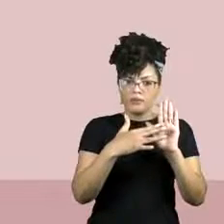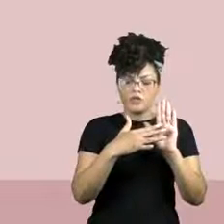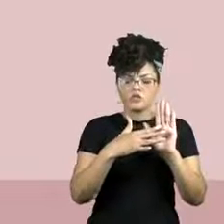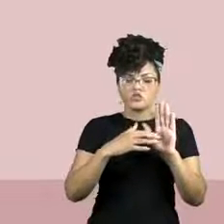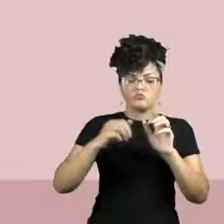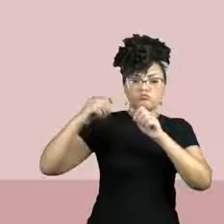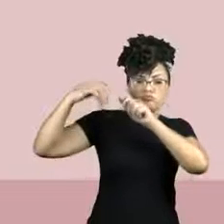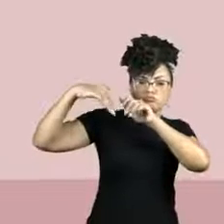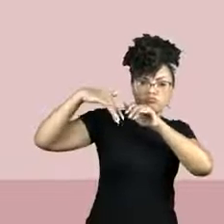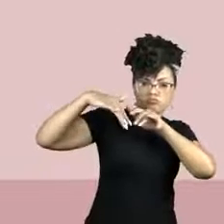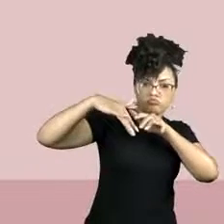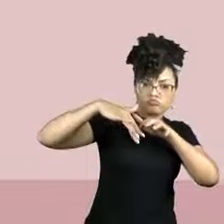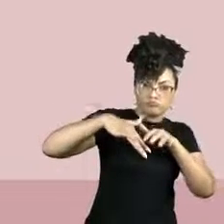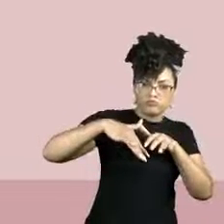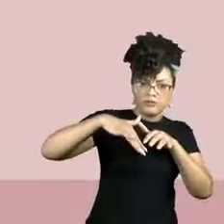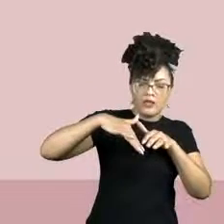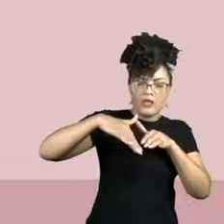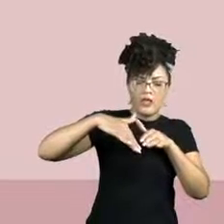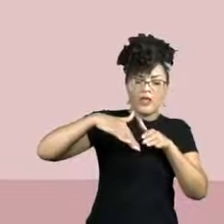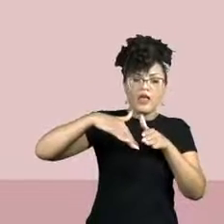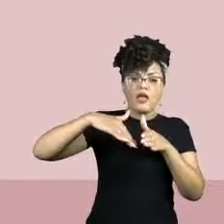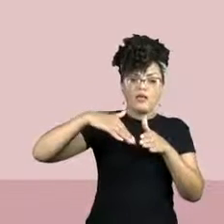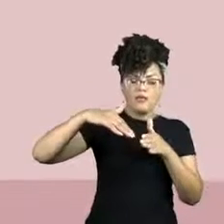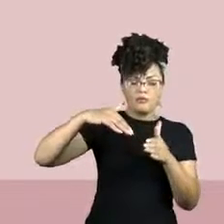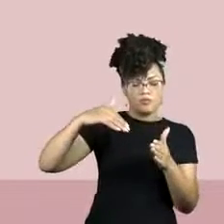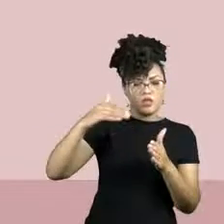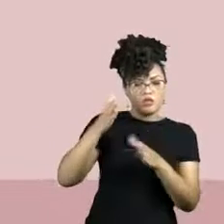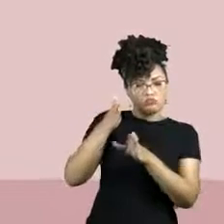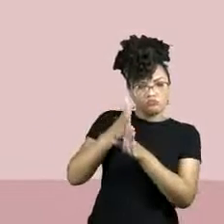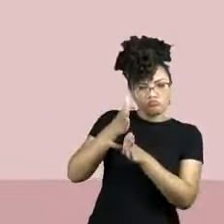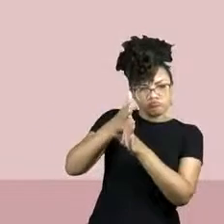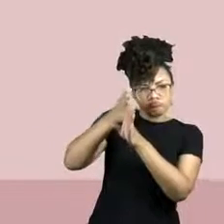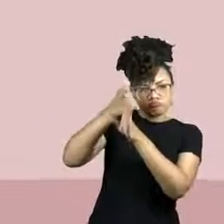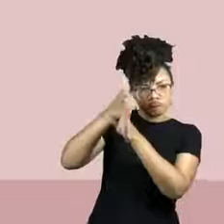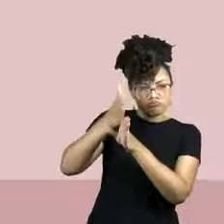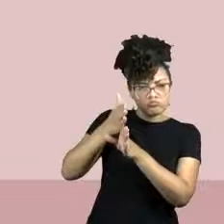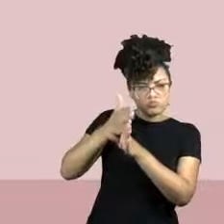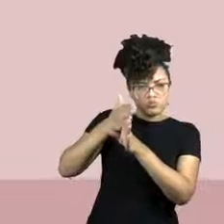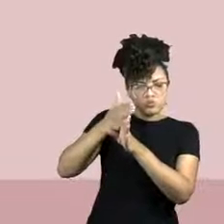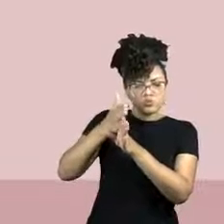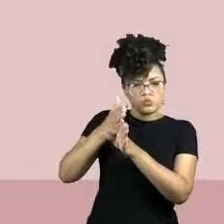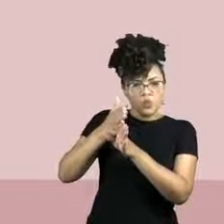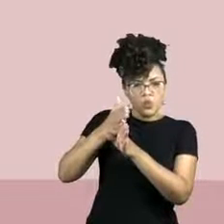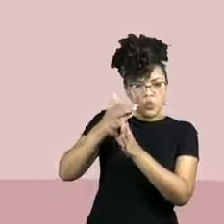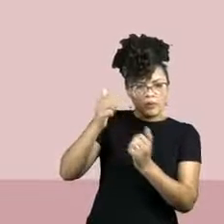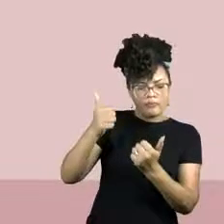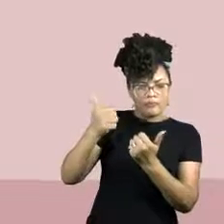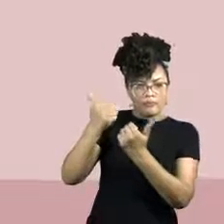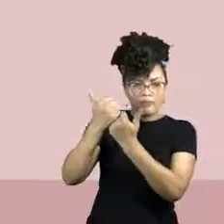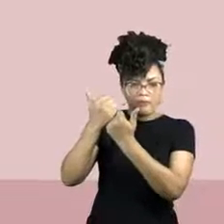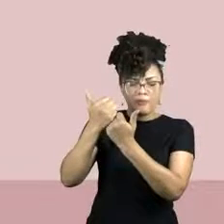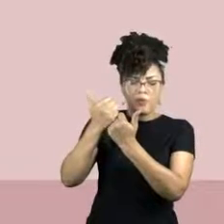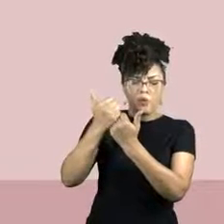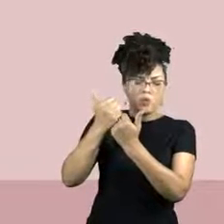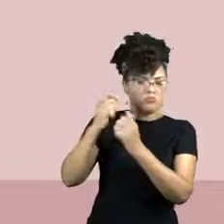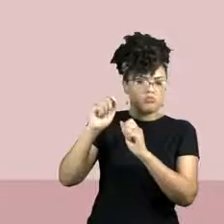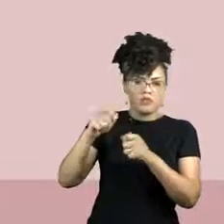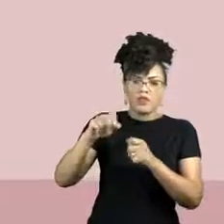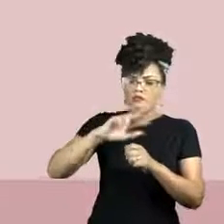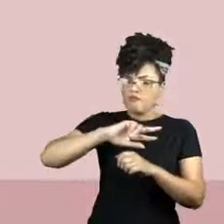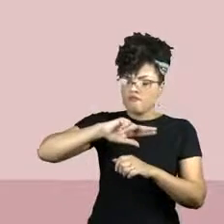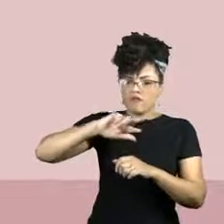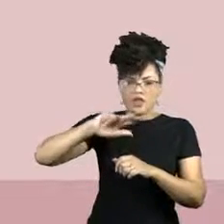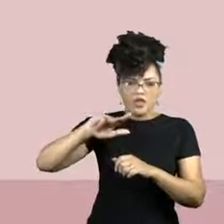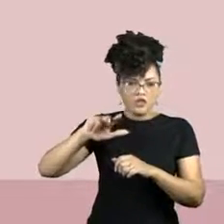sendo contido por um mudo de gravidade, pode ser um gabião, pode ser um mudo de flexão, diversos modelos, tá? E acima